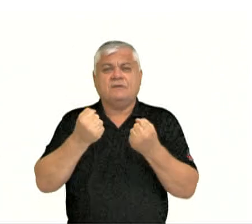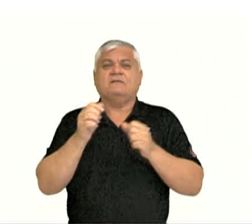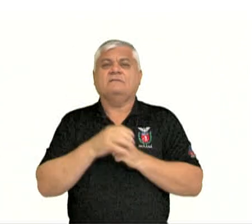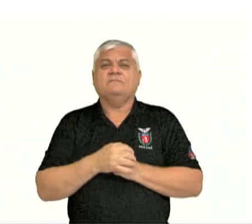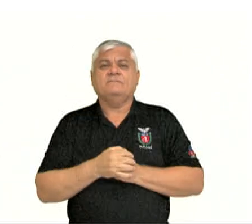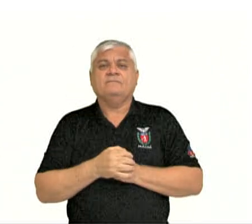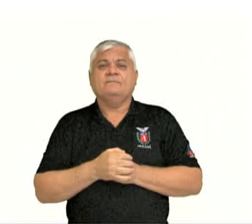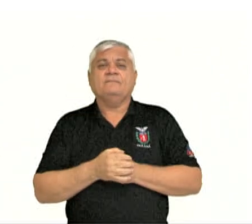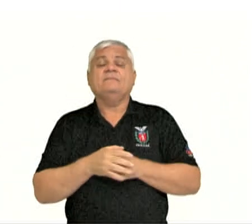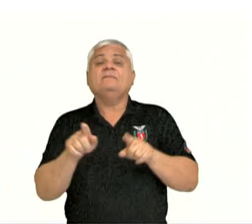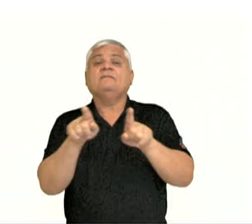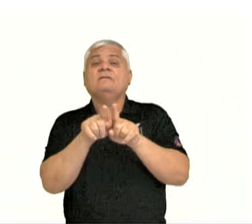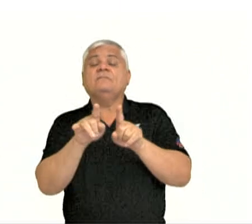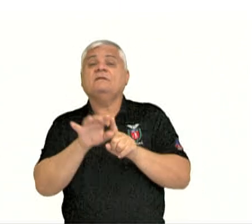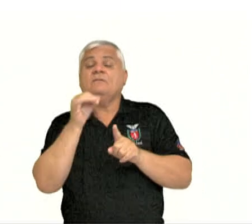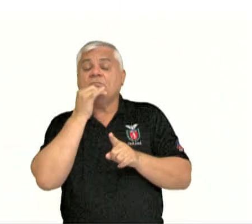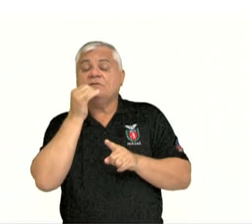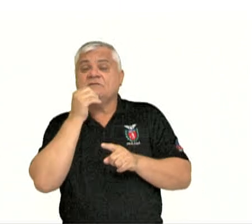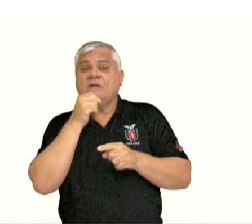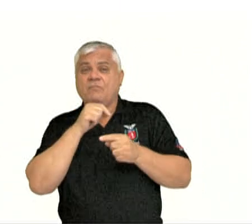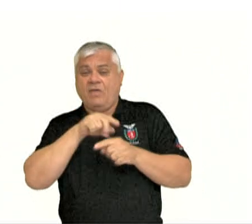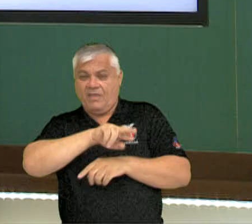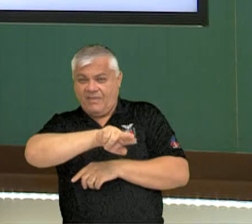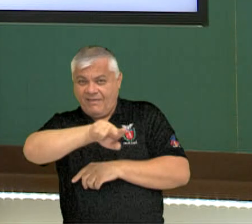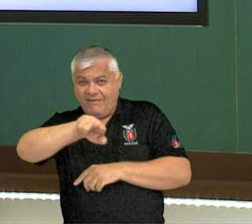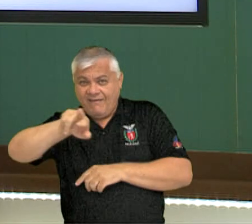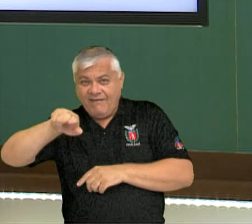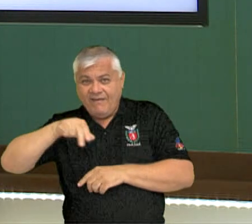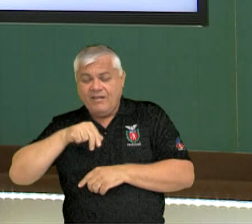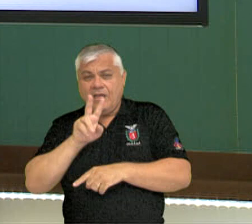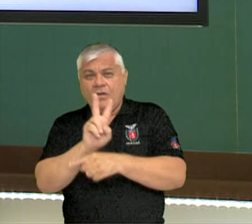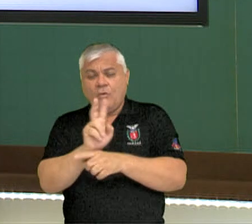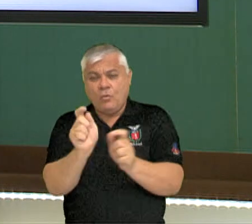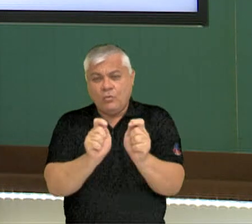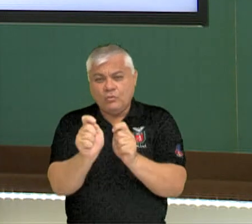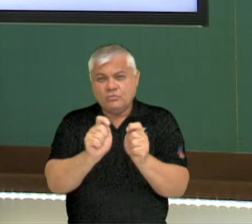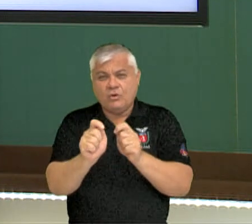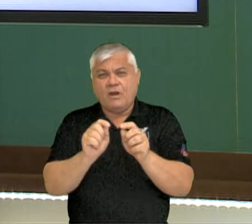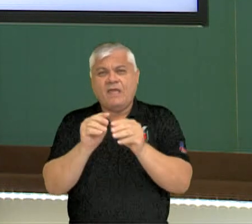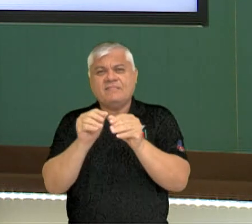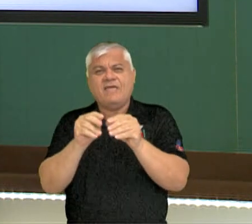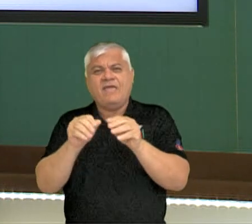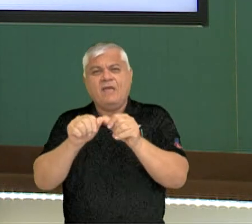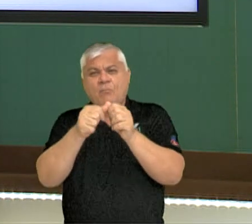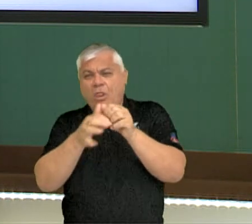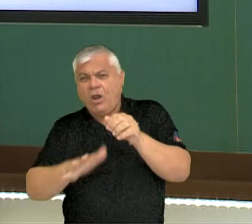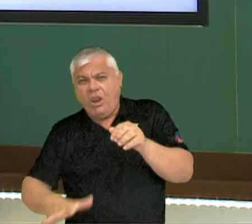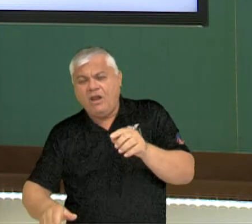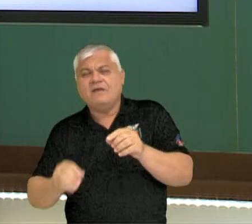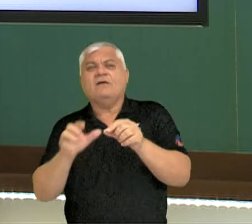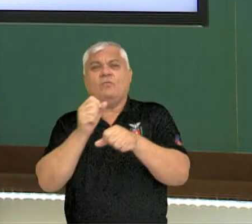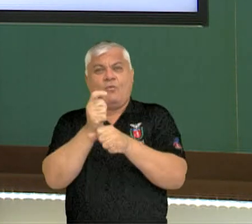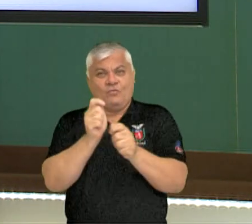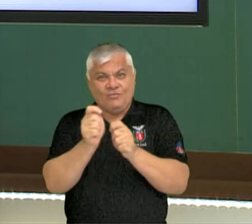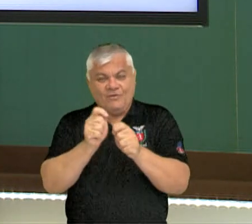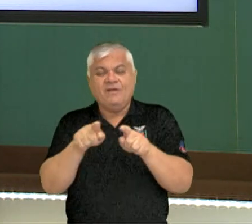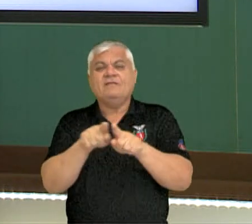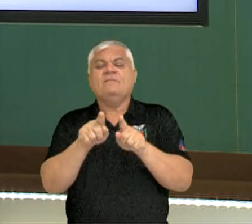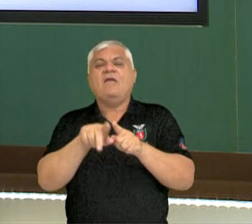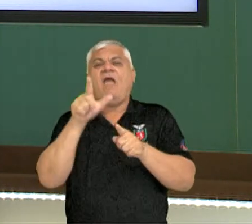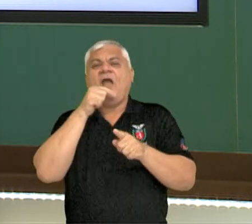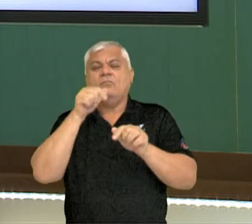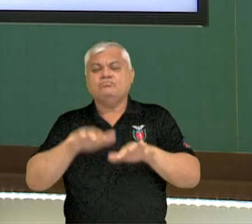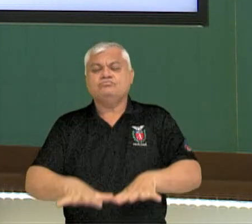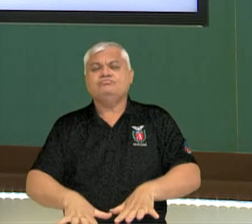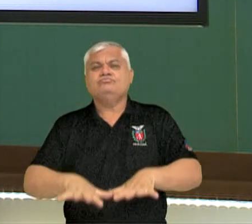ecologicamente falando, essas plantas elas controlam a erosão de solos, controlam inundações e também servem